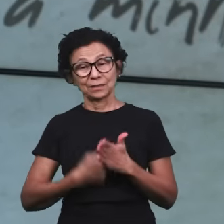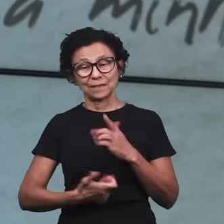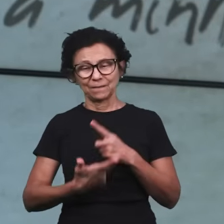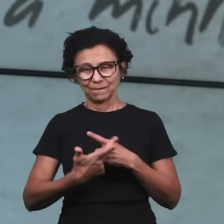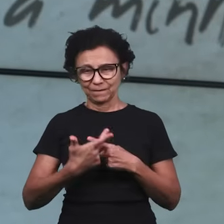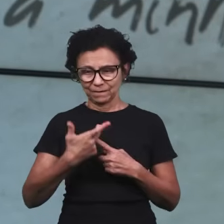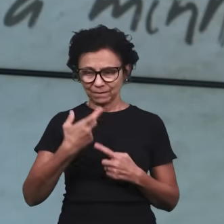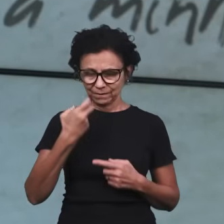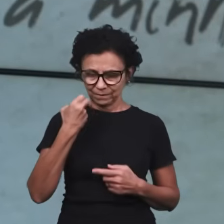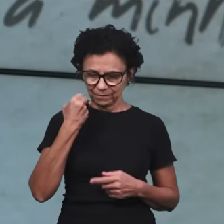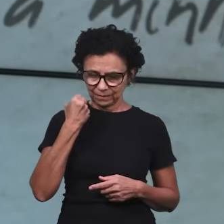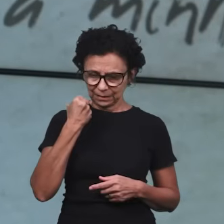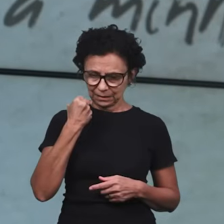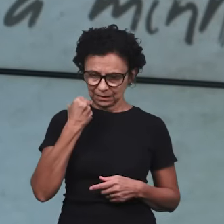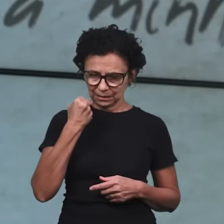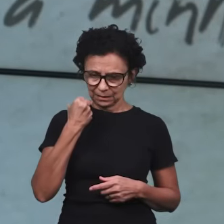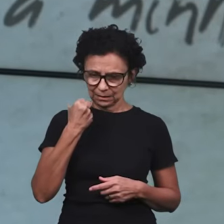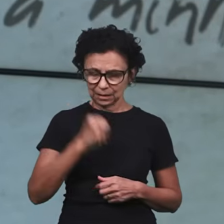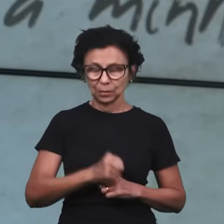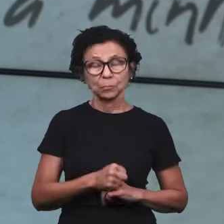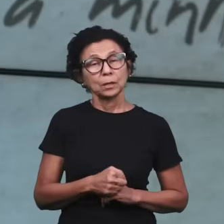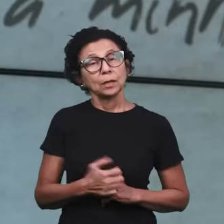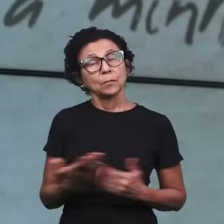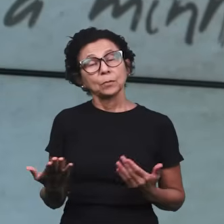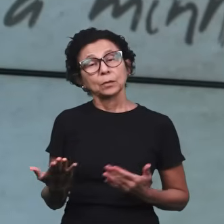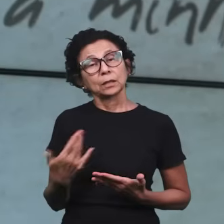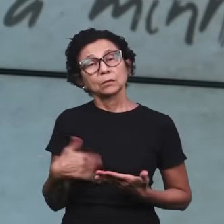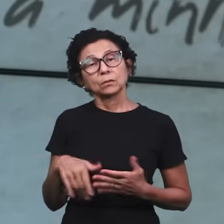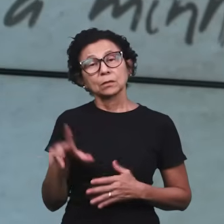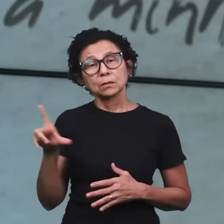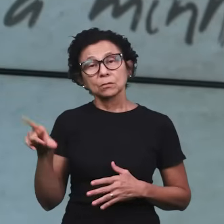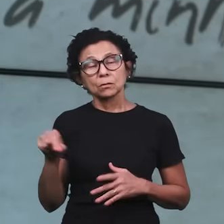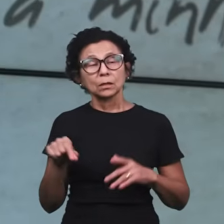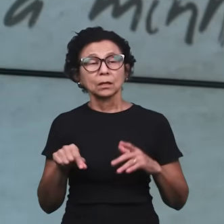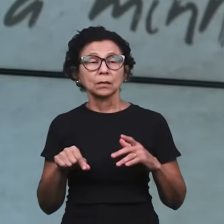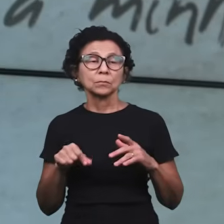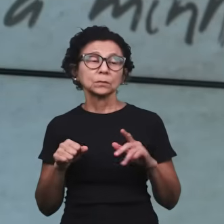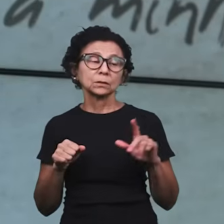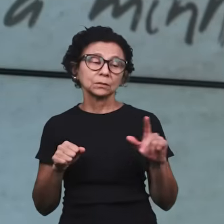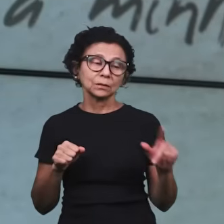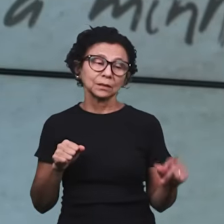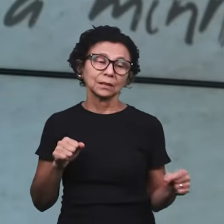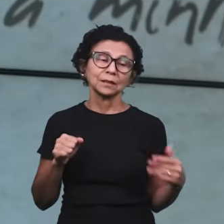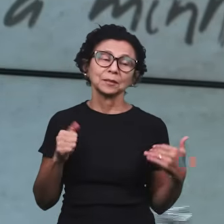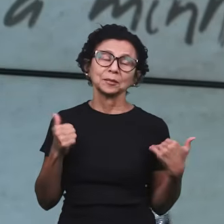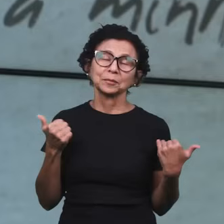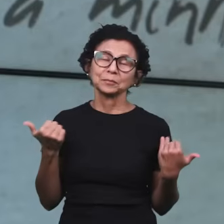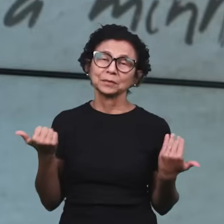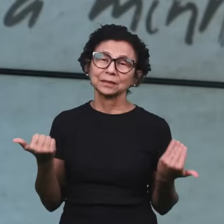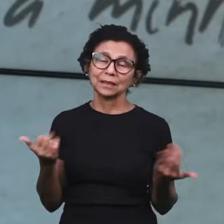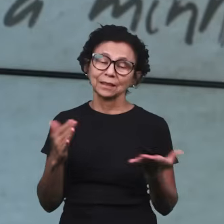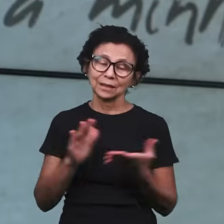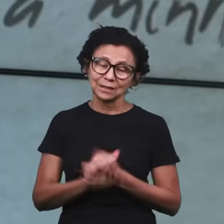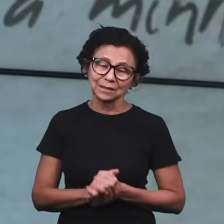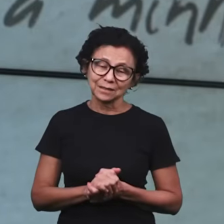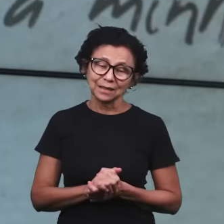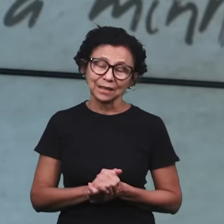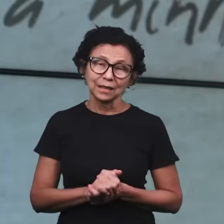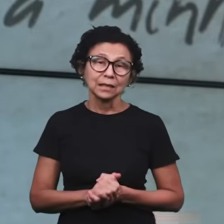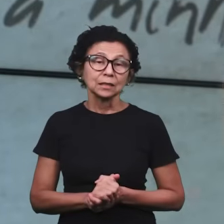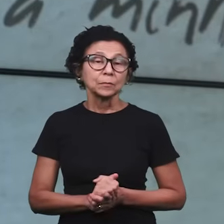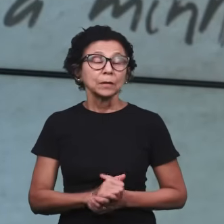Por amor a pessoa que nós escolhemos nos casar, por amor à família, por amor aos filhos.